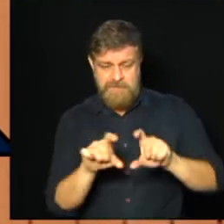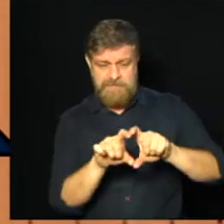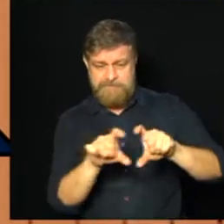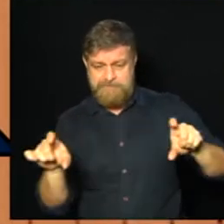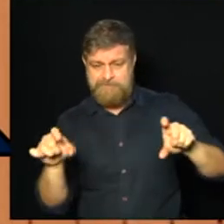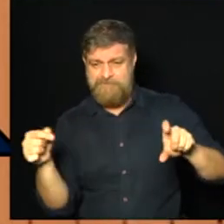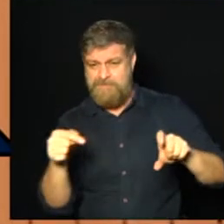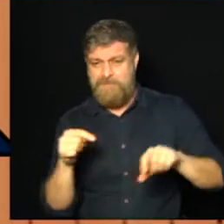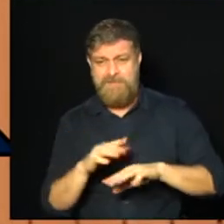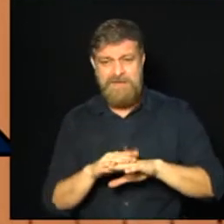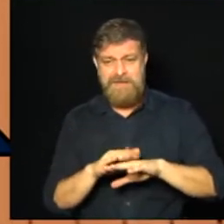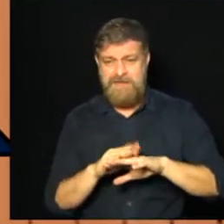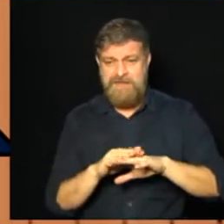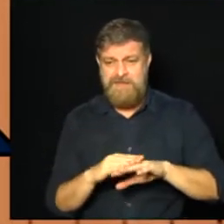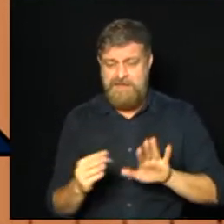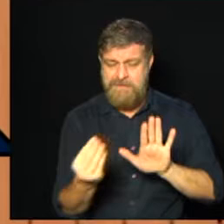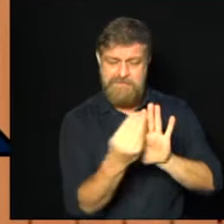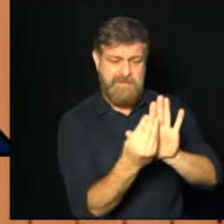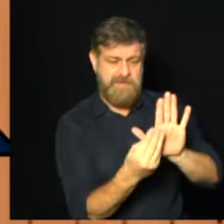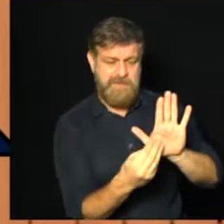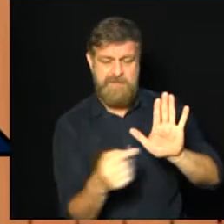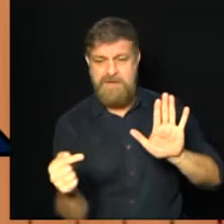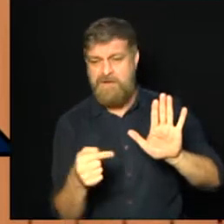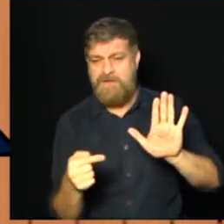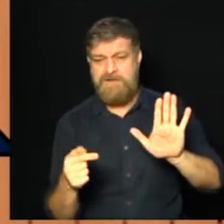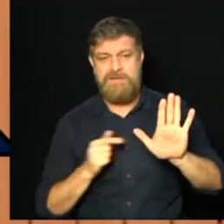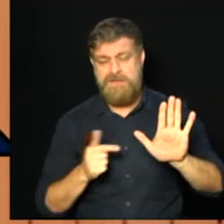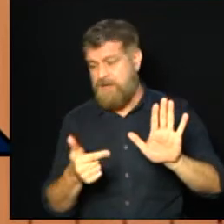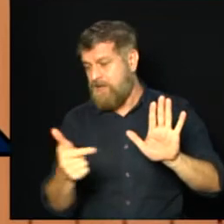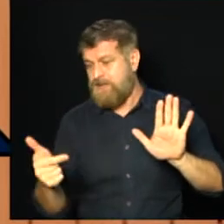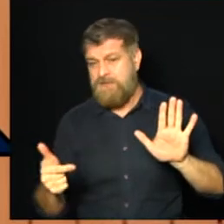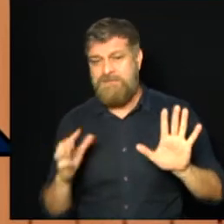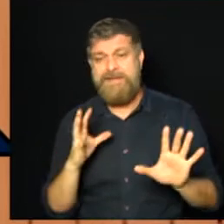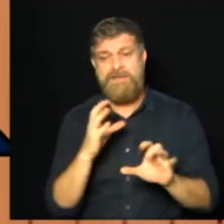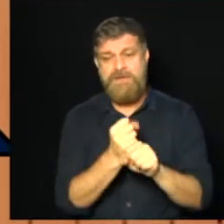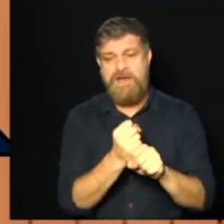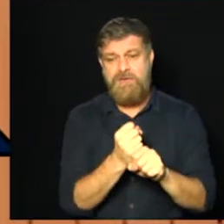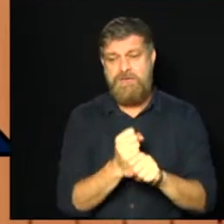se calcula ou não entra no cálculo, que